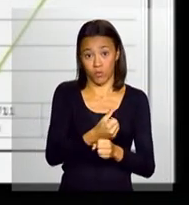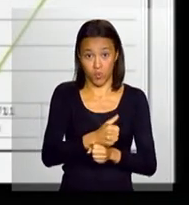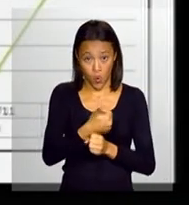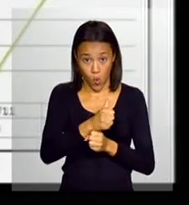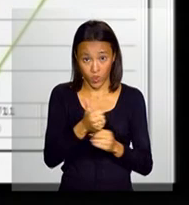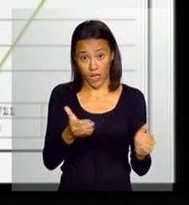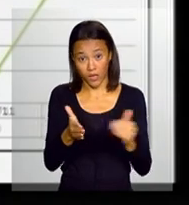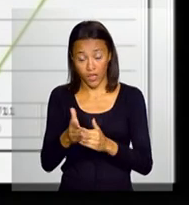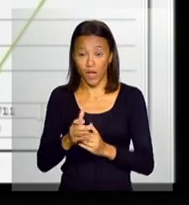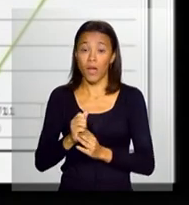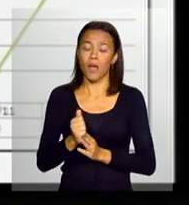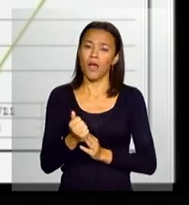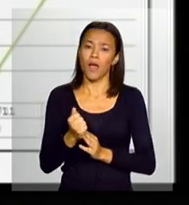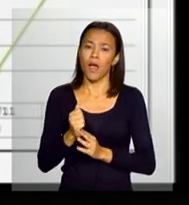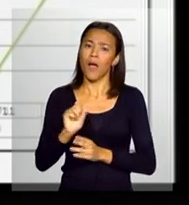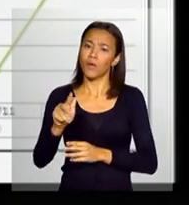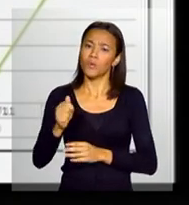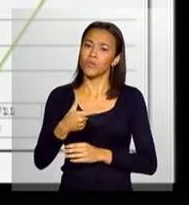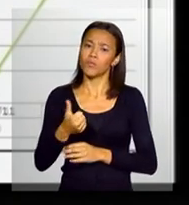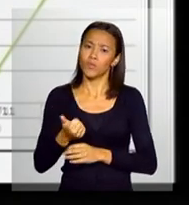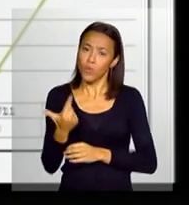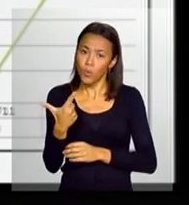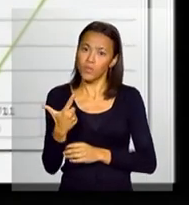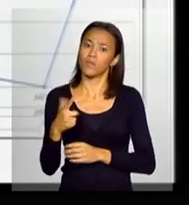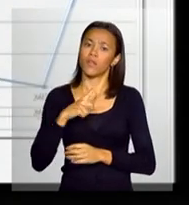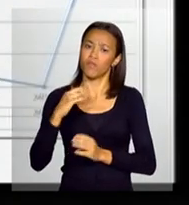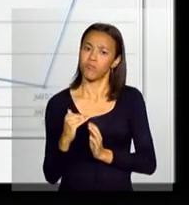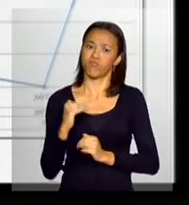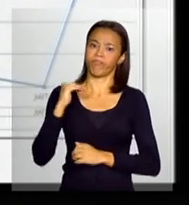e agosto de 2012, houve um salto.